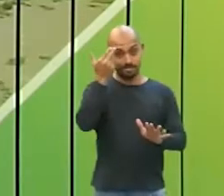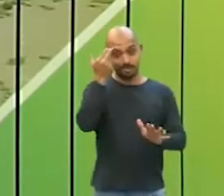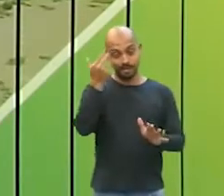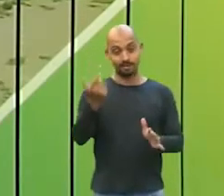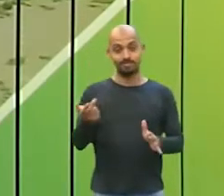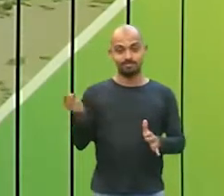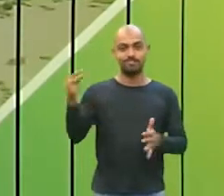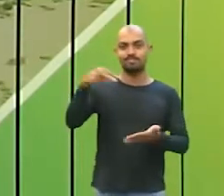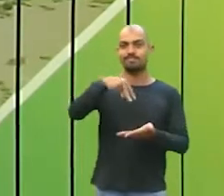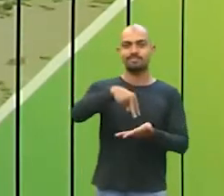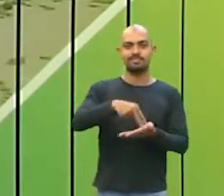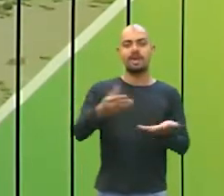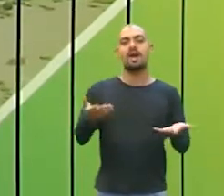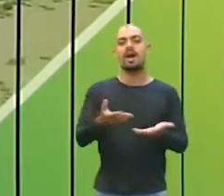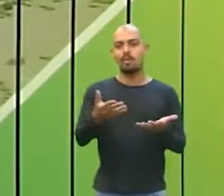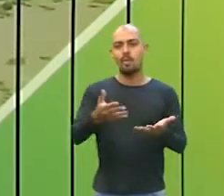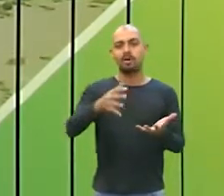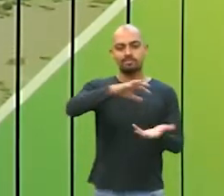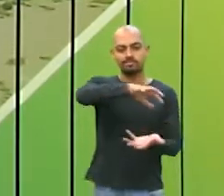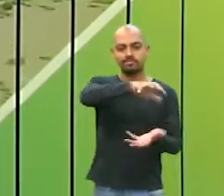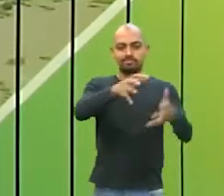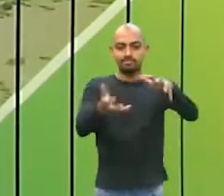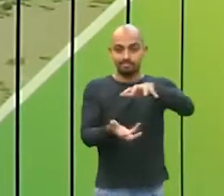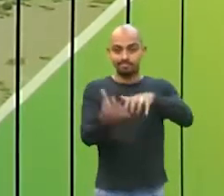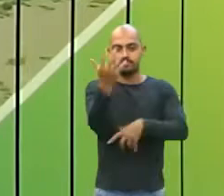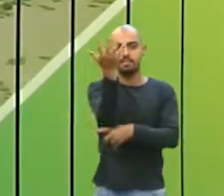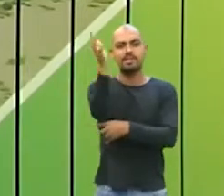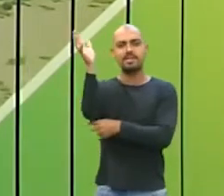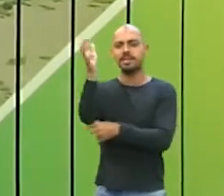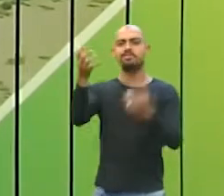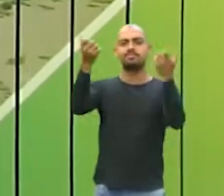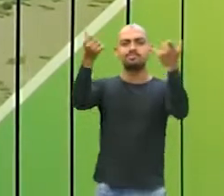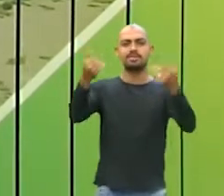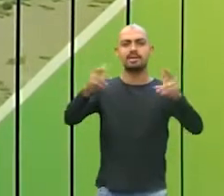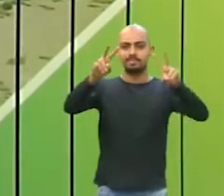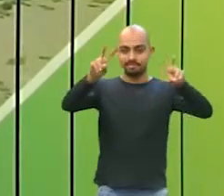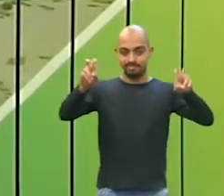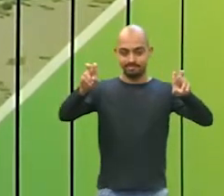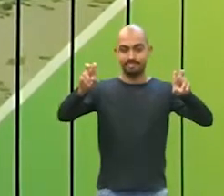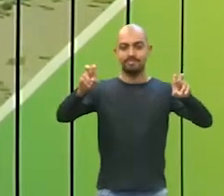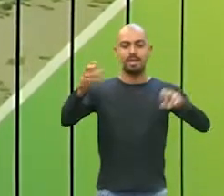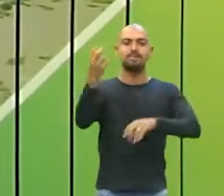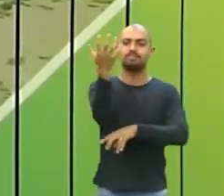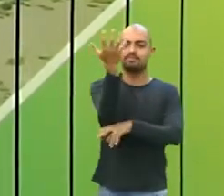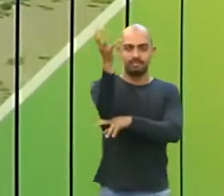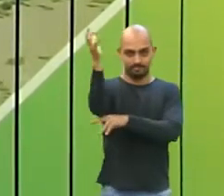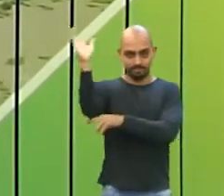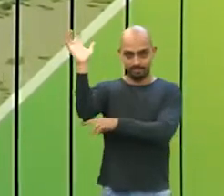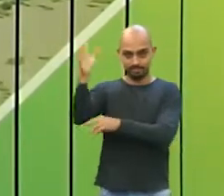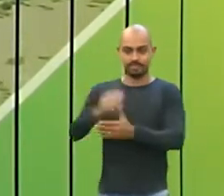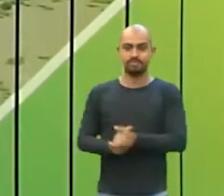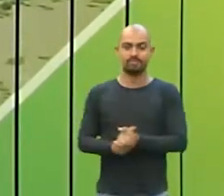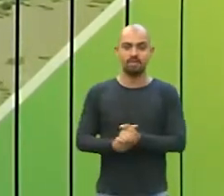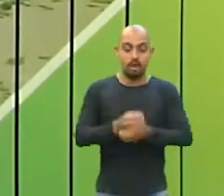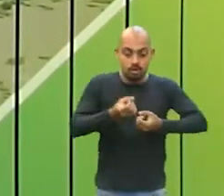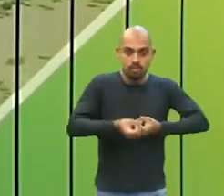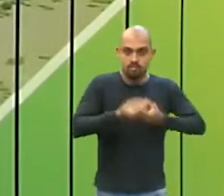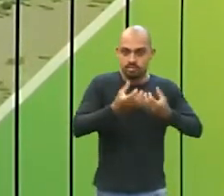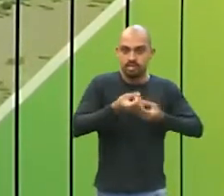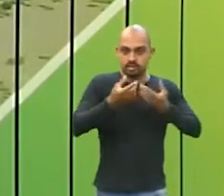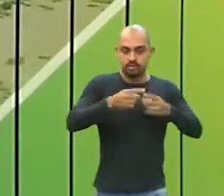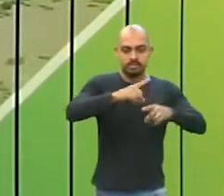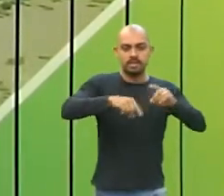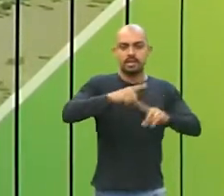Olá, Gabriel. Agora eu estou de volta com o Giro Ambiental falando sobre o meio ambiente. Olha só, dados de uma